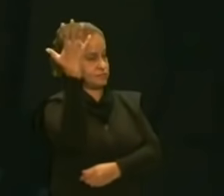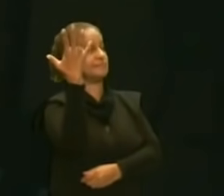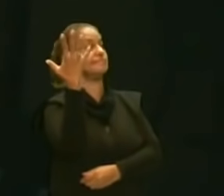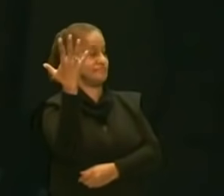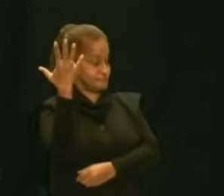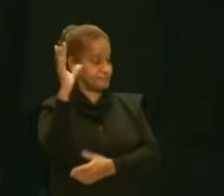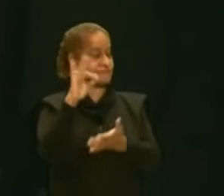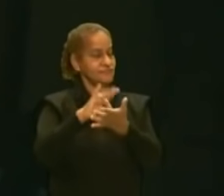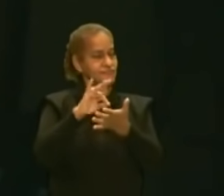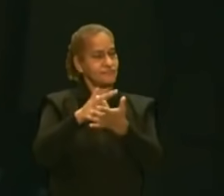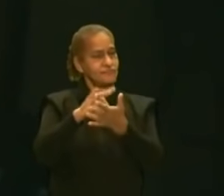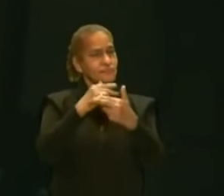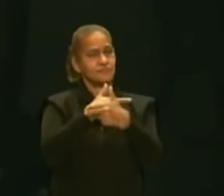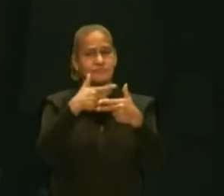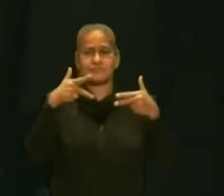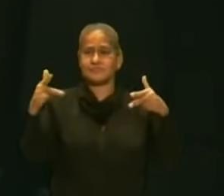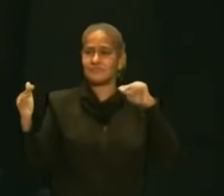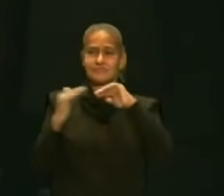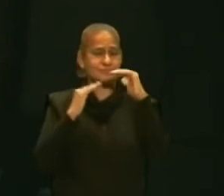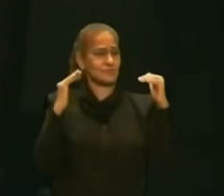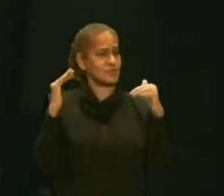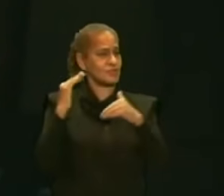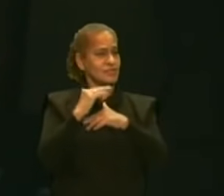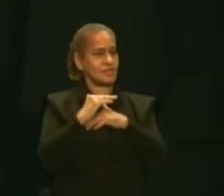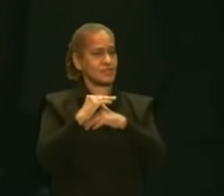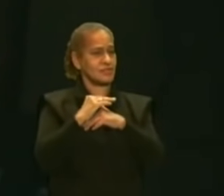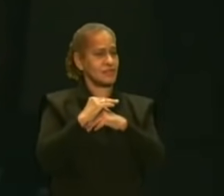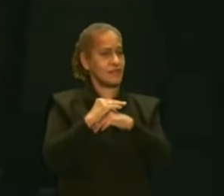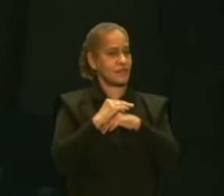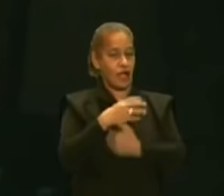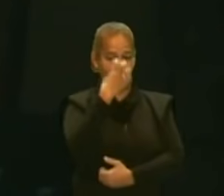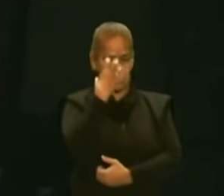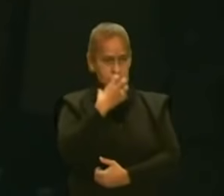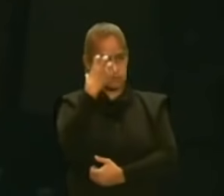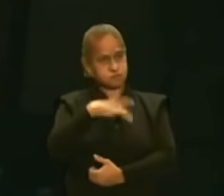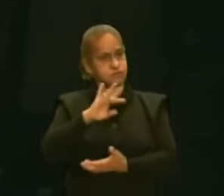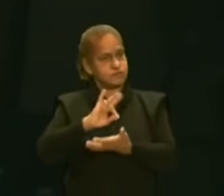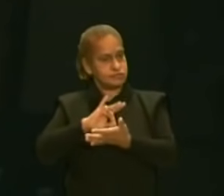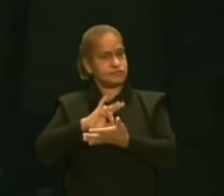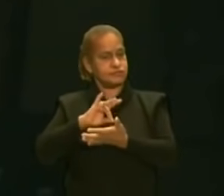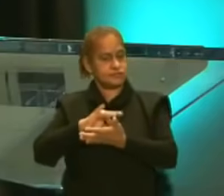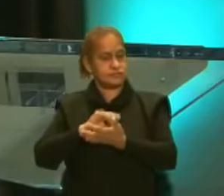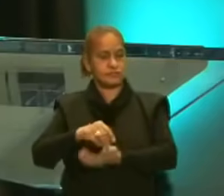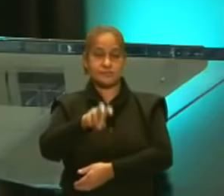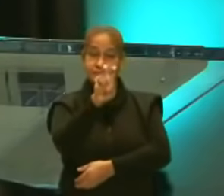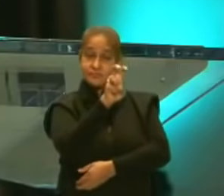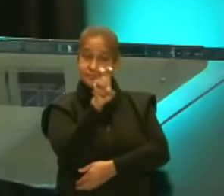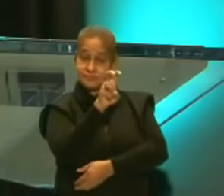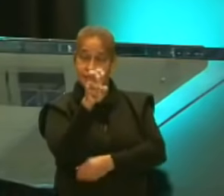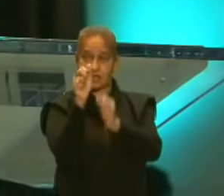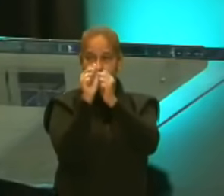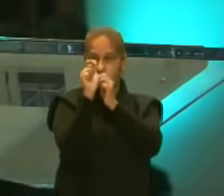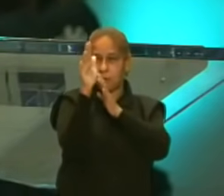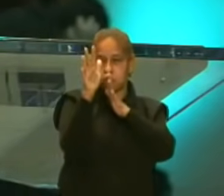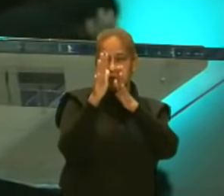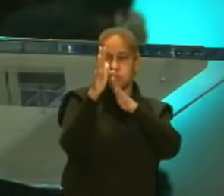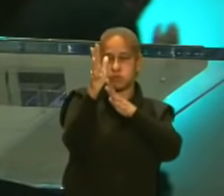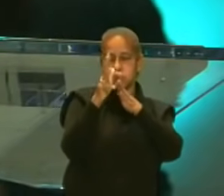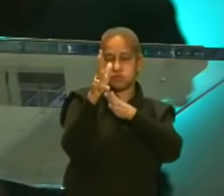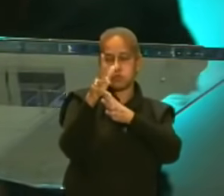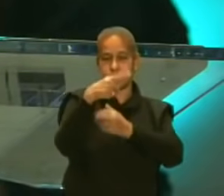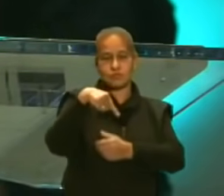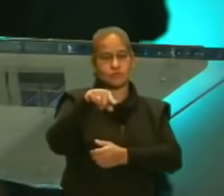como todas as coisas agora vão se agravando. Na quinta trombeta, a